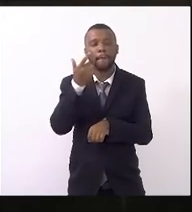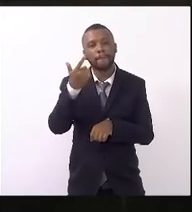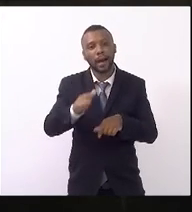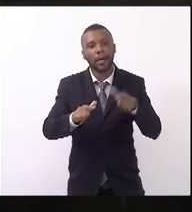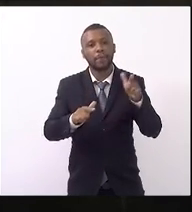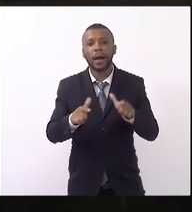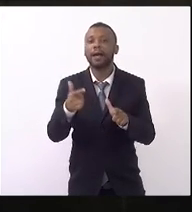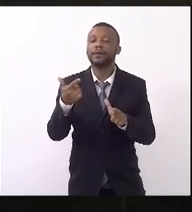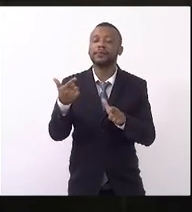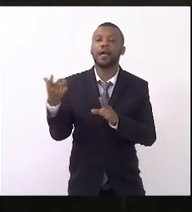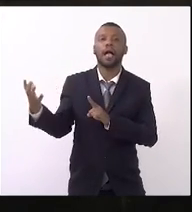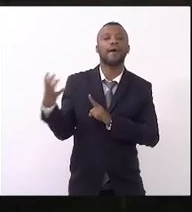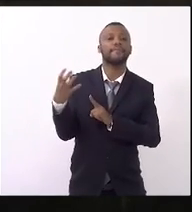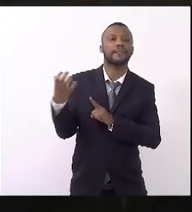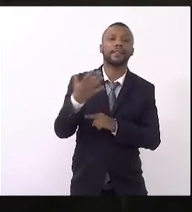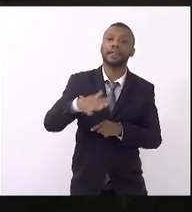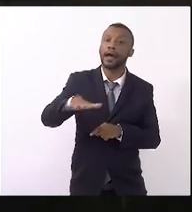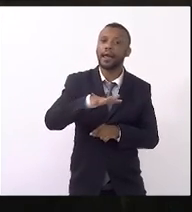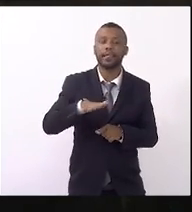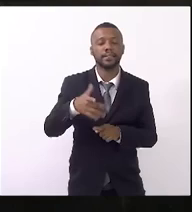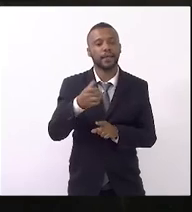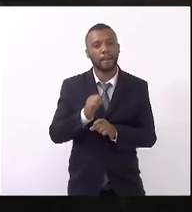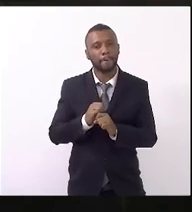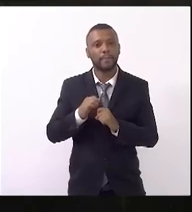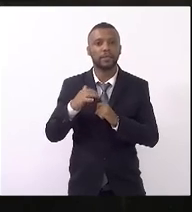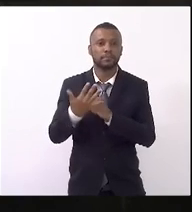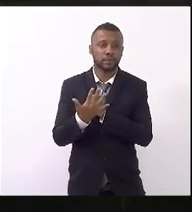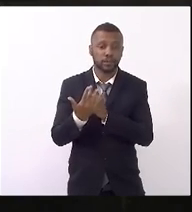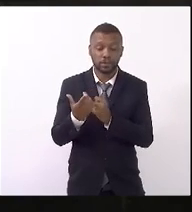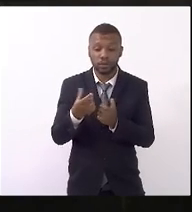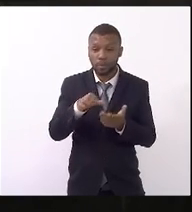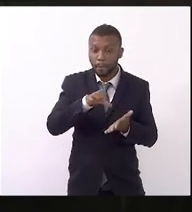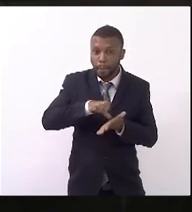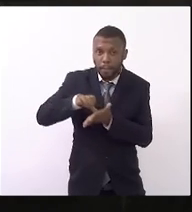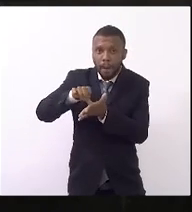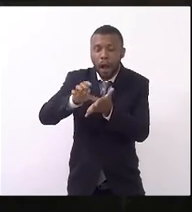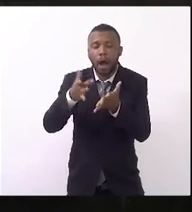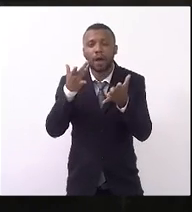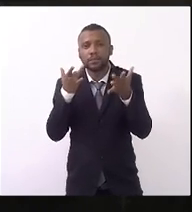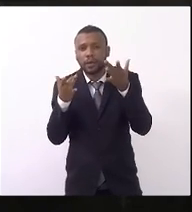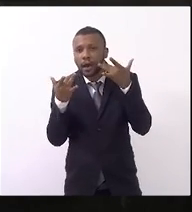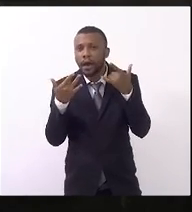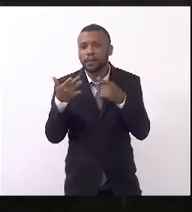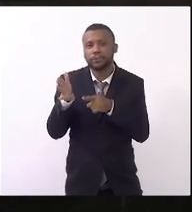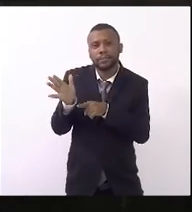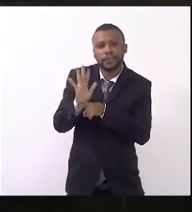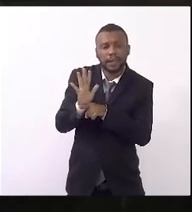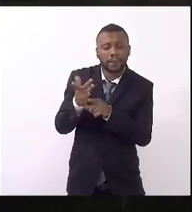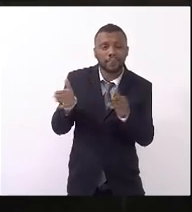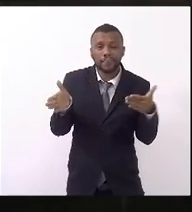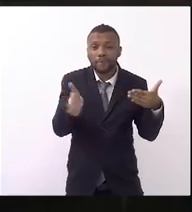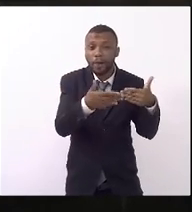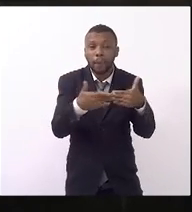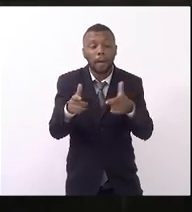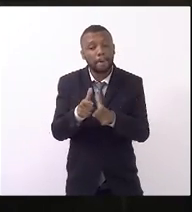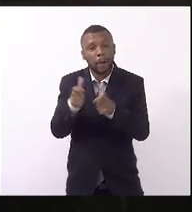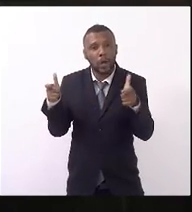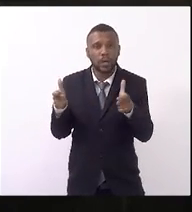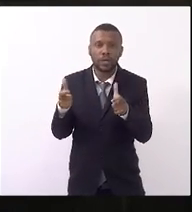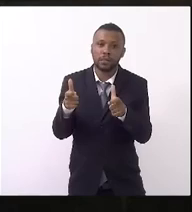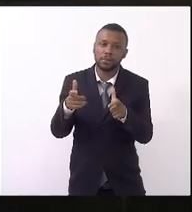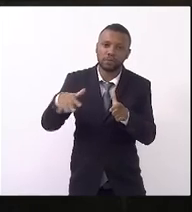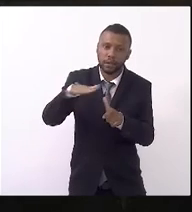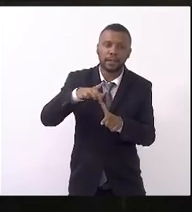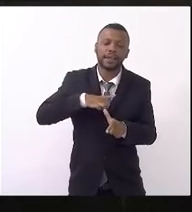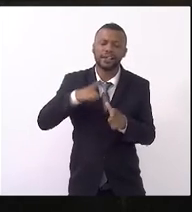afetadas pela pandemia, que os estabelecimentos culturais todos ficaram fechados, e até hoje, grande parte deles ainda